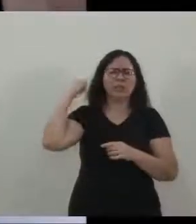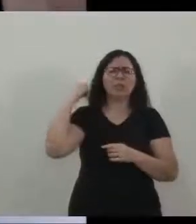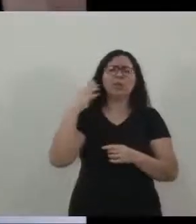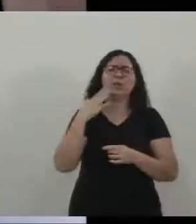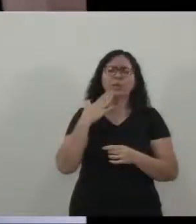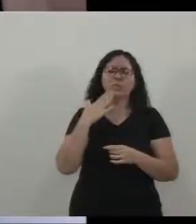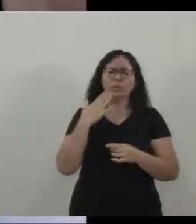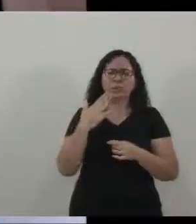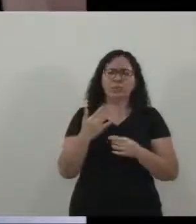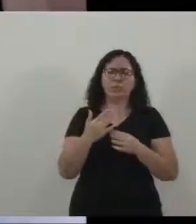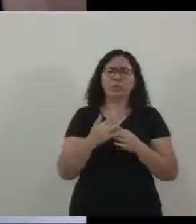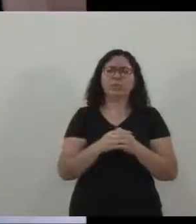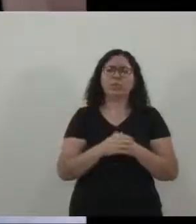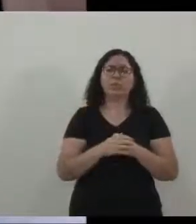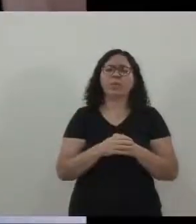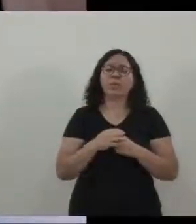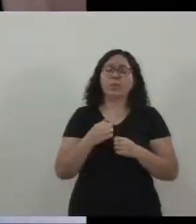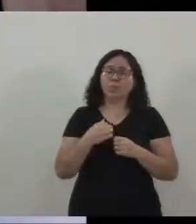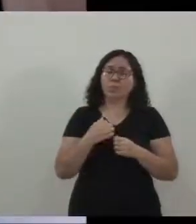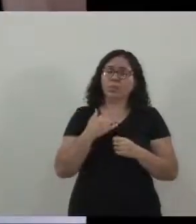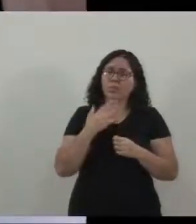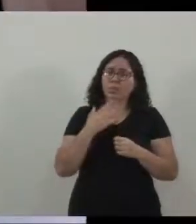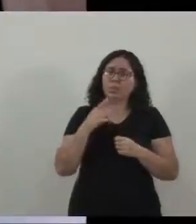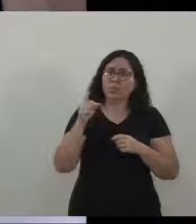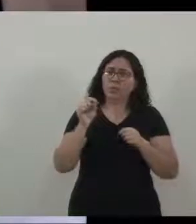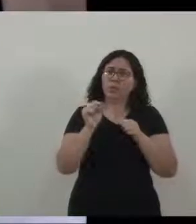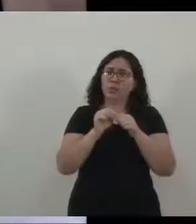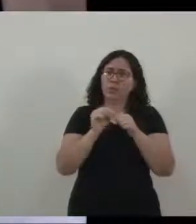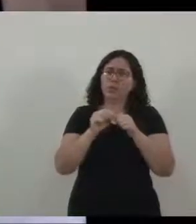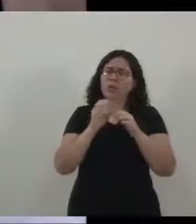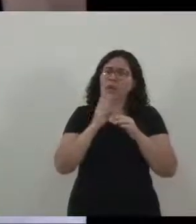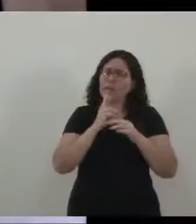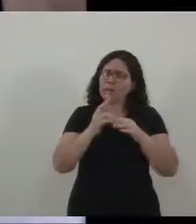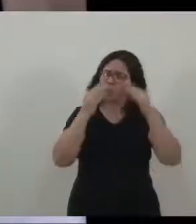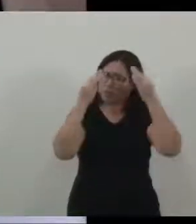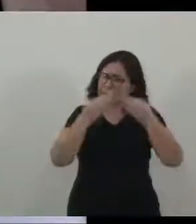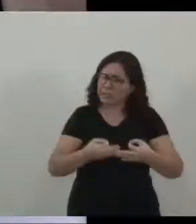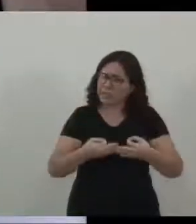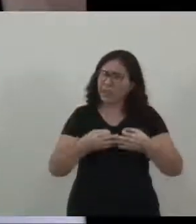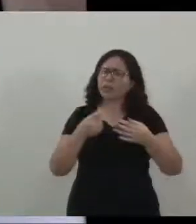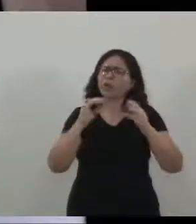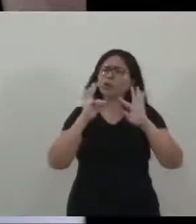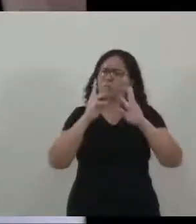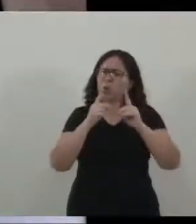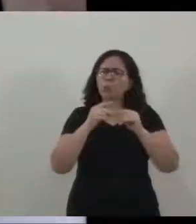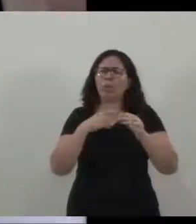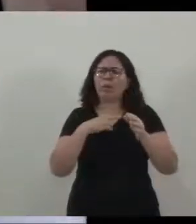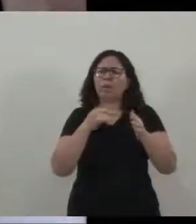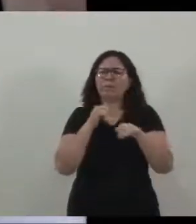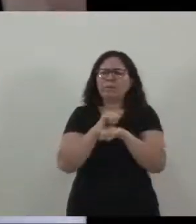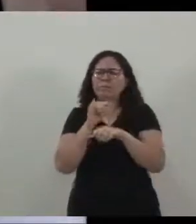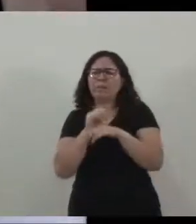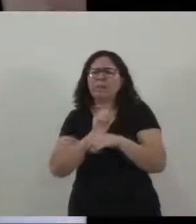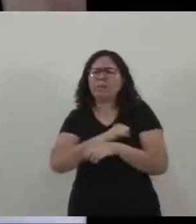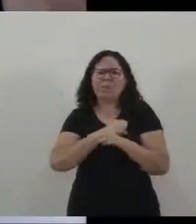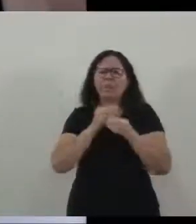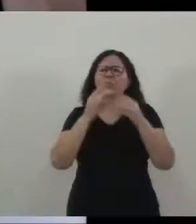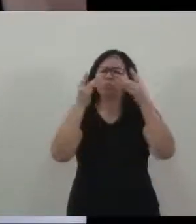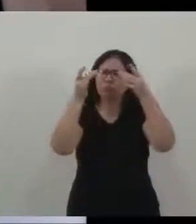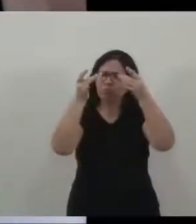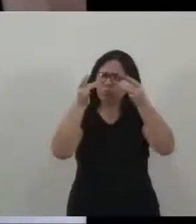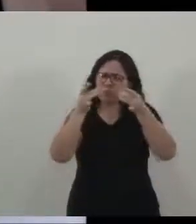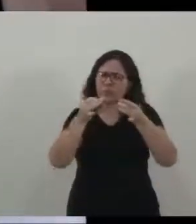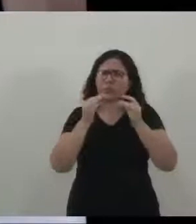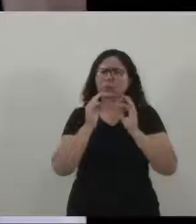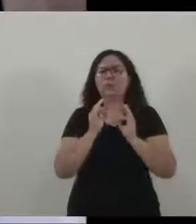nesse sentido. Então, na verdade, eu pedi para que esse requerimento fosse bem respondido, para que a gente tenha os